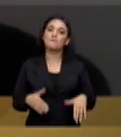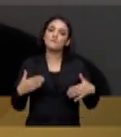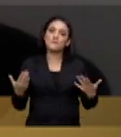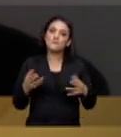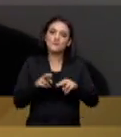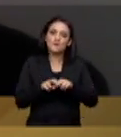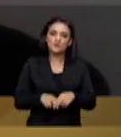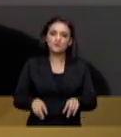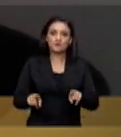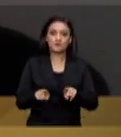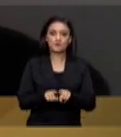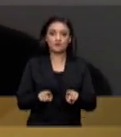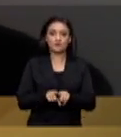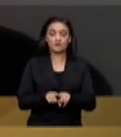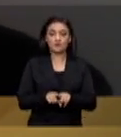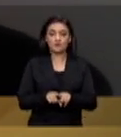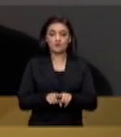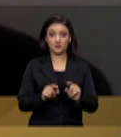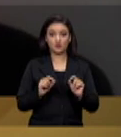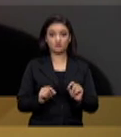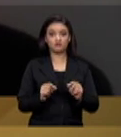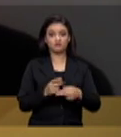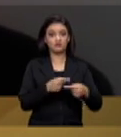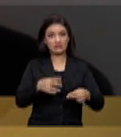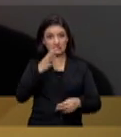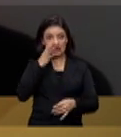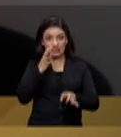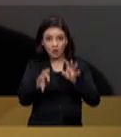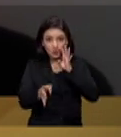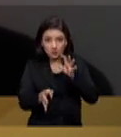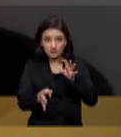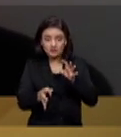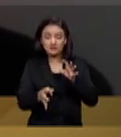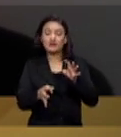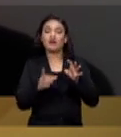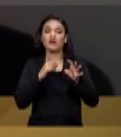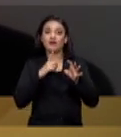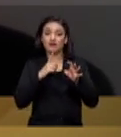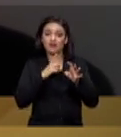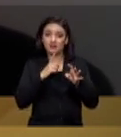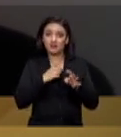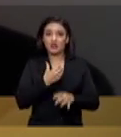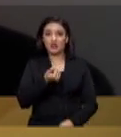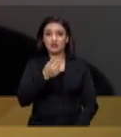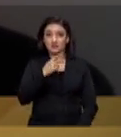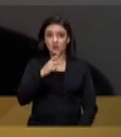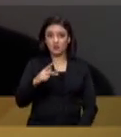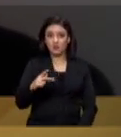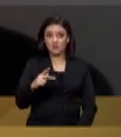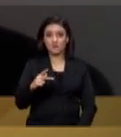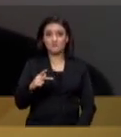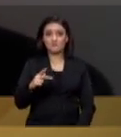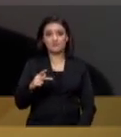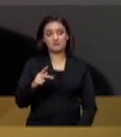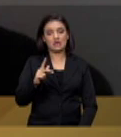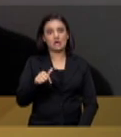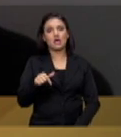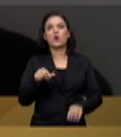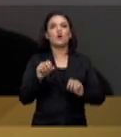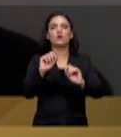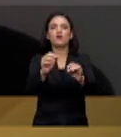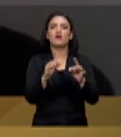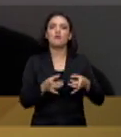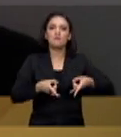Subsidiariamente, afirma que os fatos denunciados nas referidas ações penais dizem respeito a imóveis e